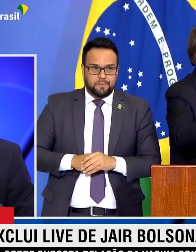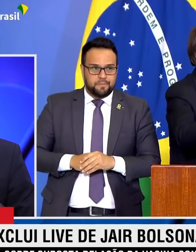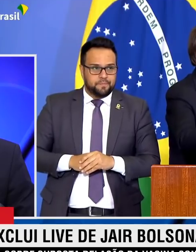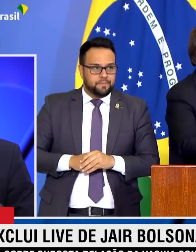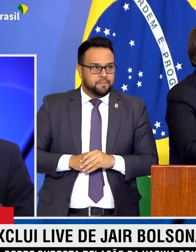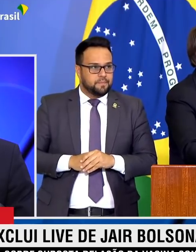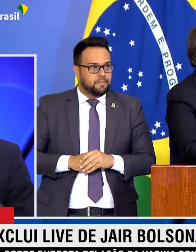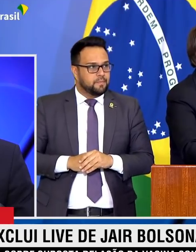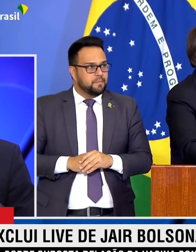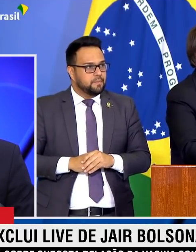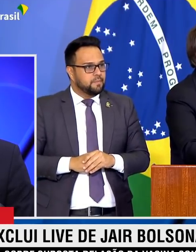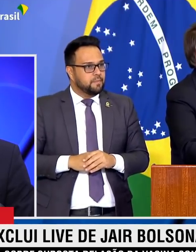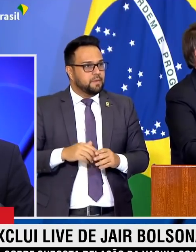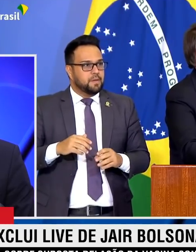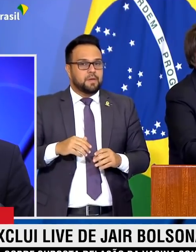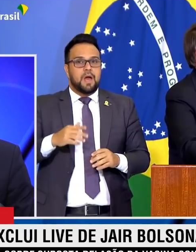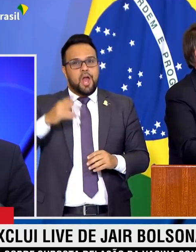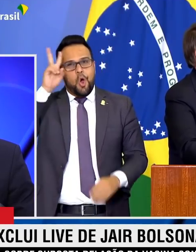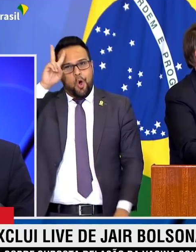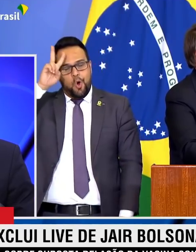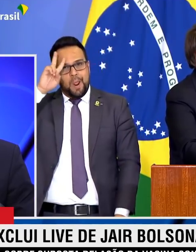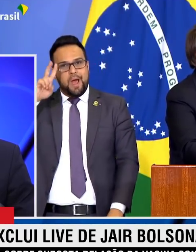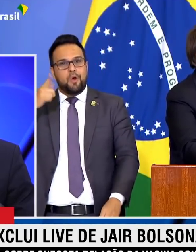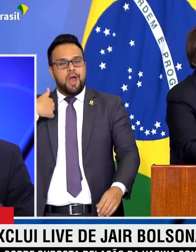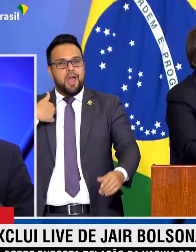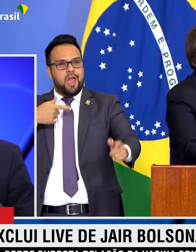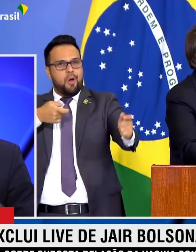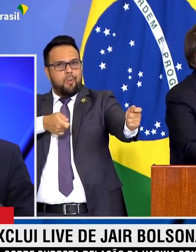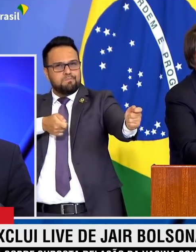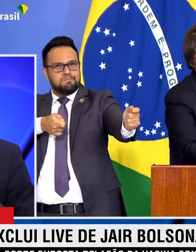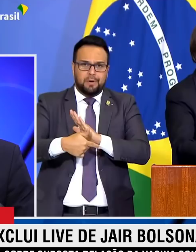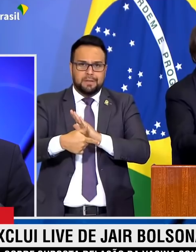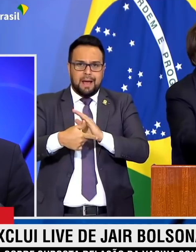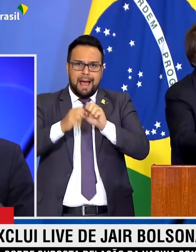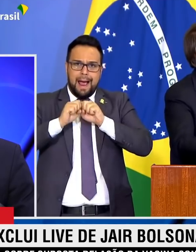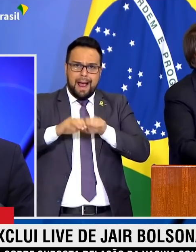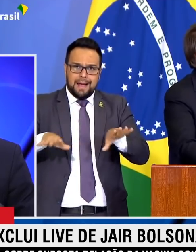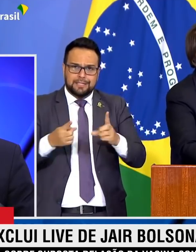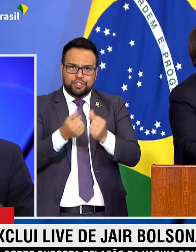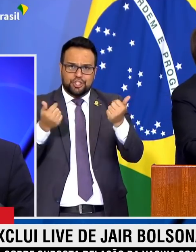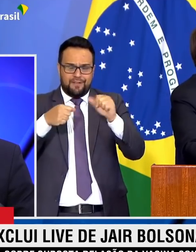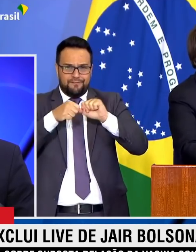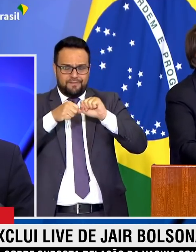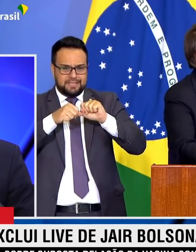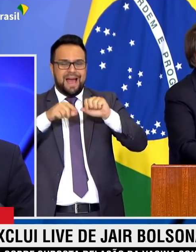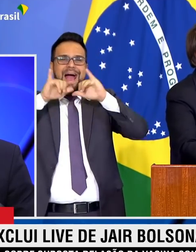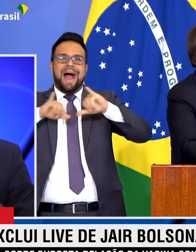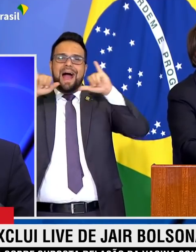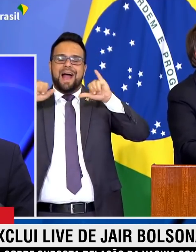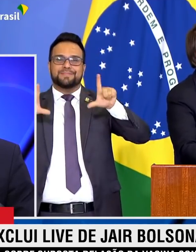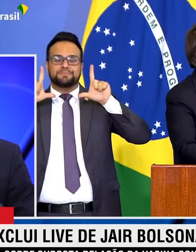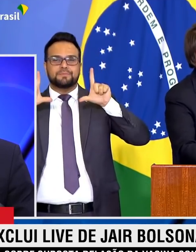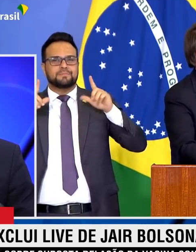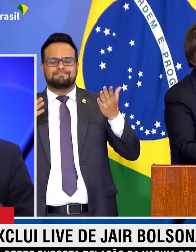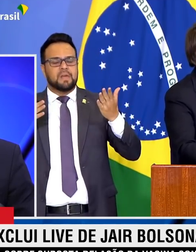e falta esse sentimento que você disse né de um avanço que possa ser permanente nem que o comércio no meu governo entregue para o